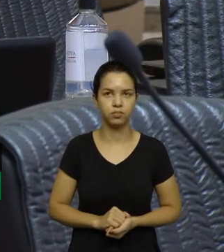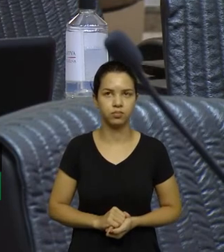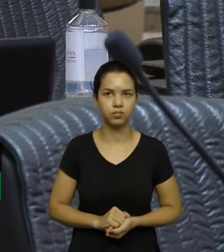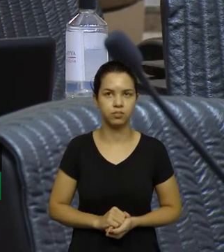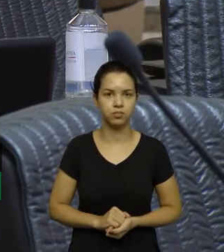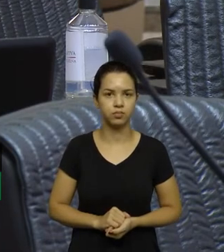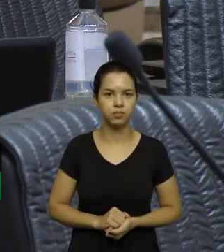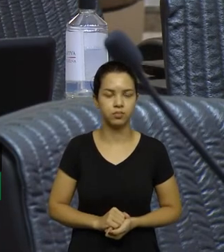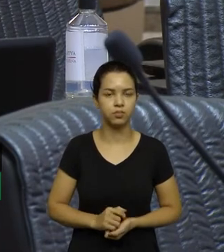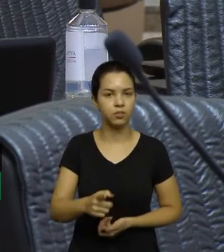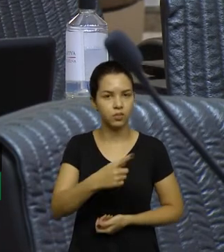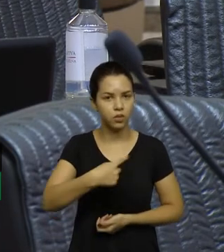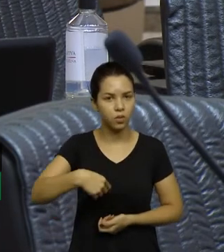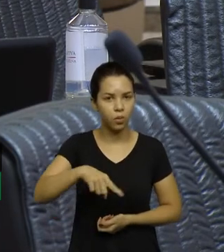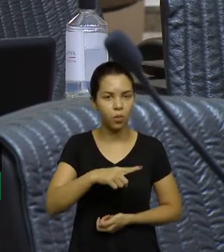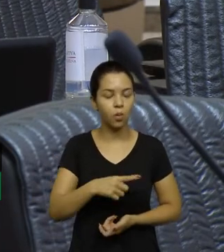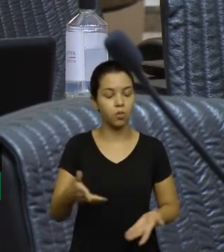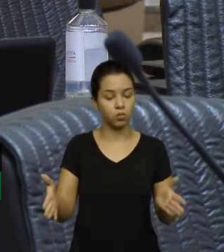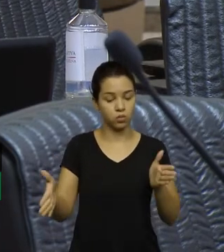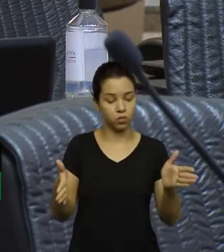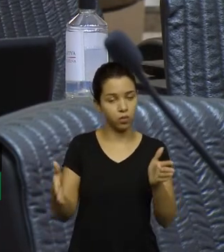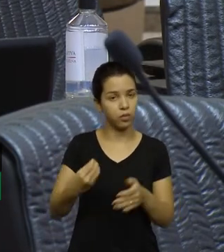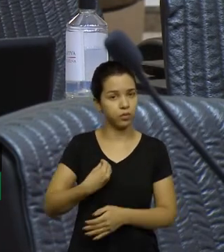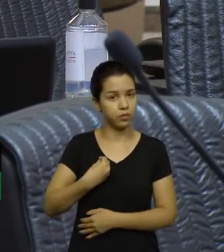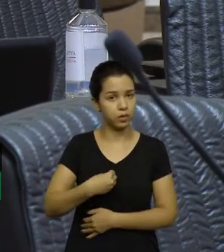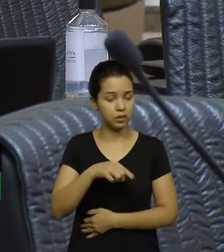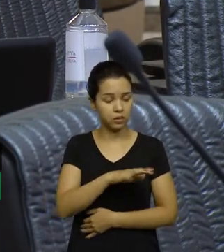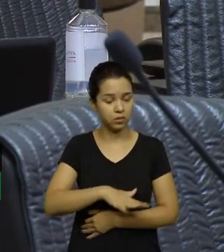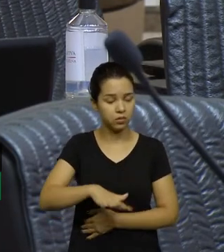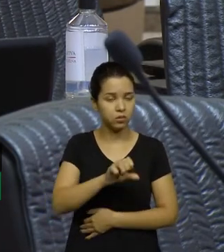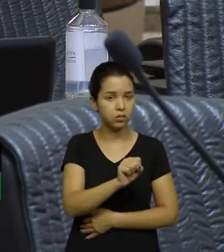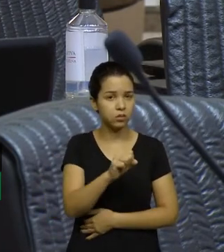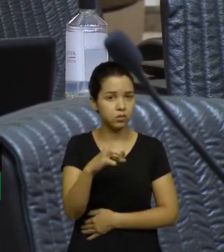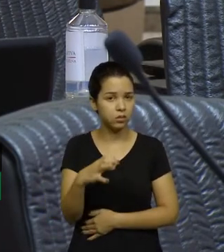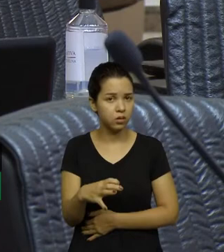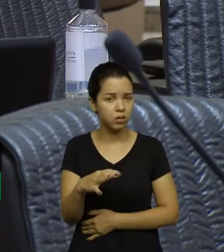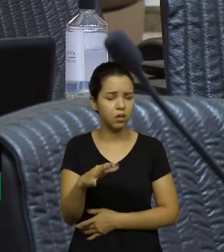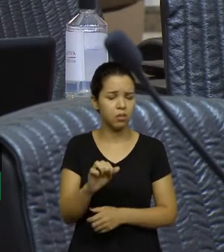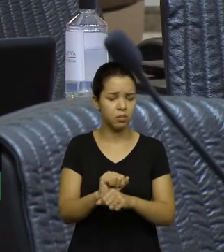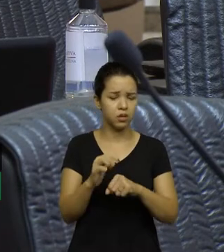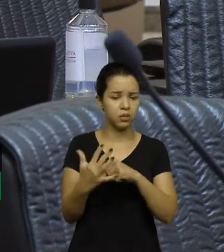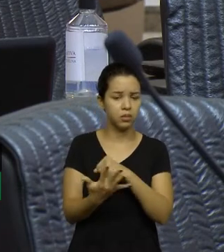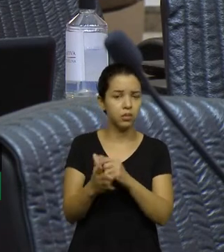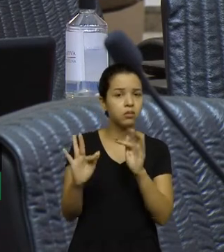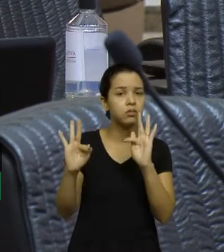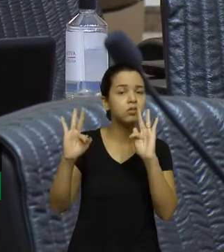Nós estamos vivendo em Santa Catarina, mesmo com o fim da pandemia,